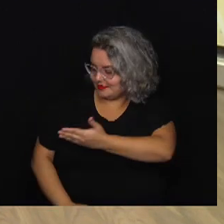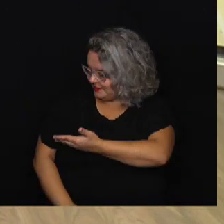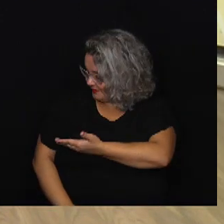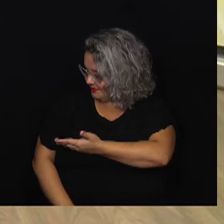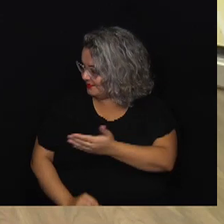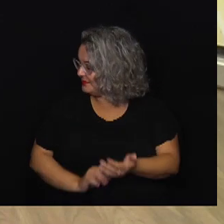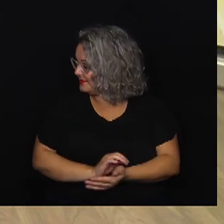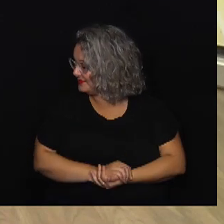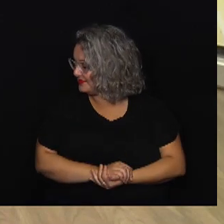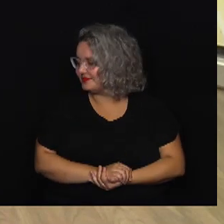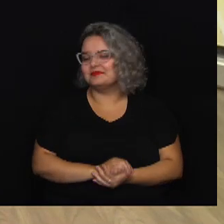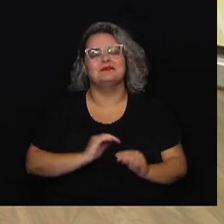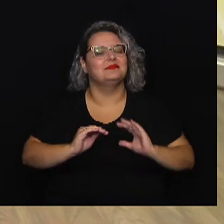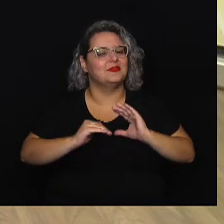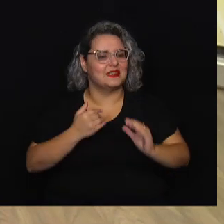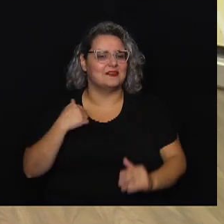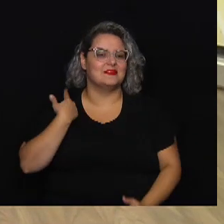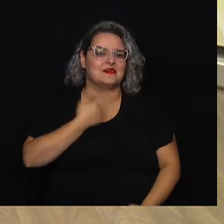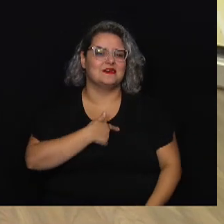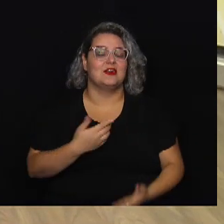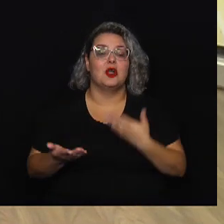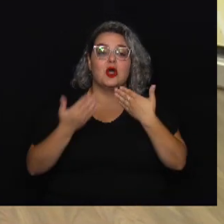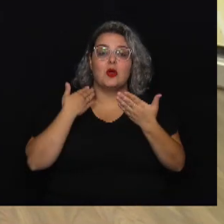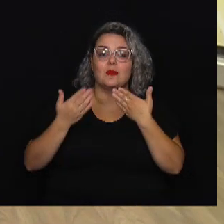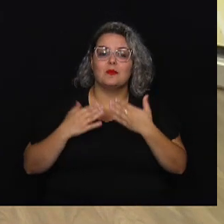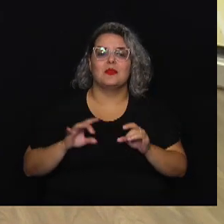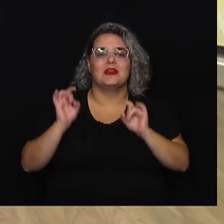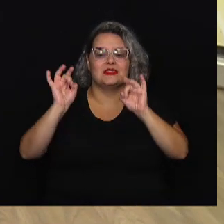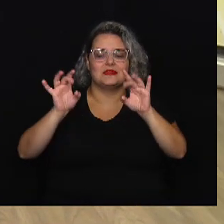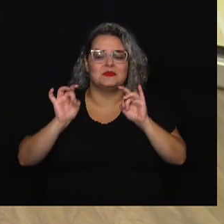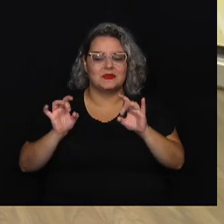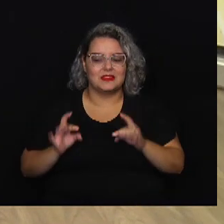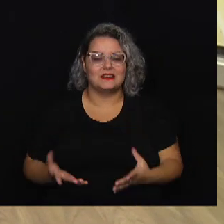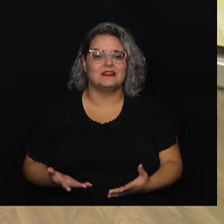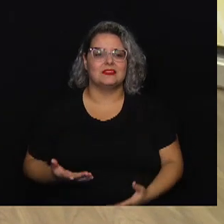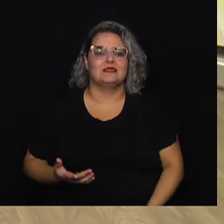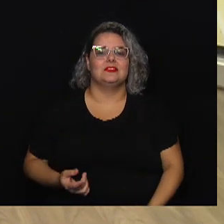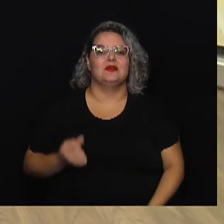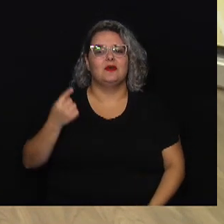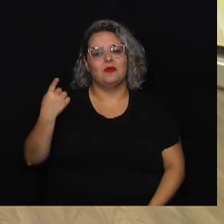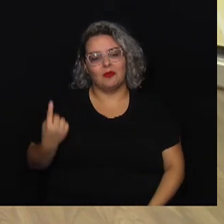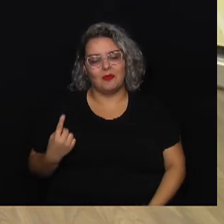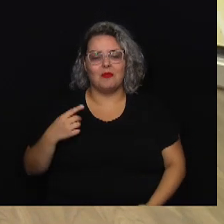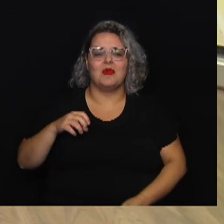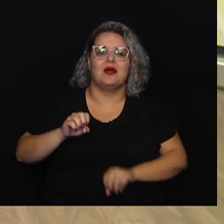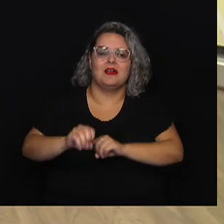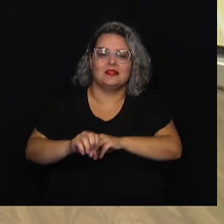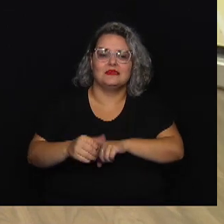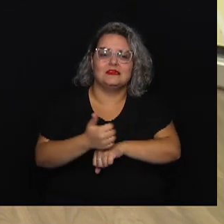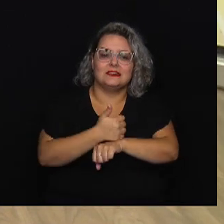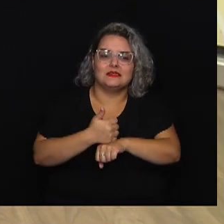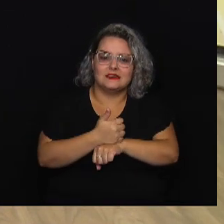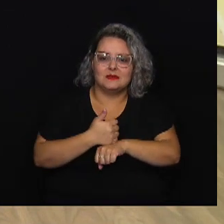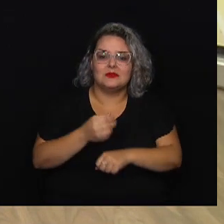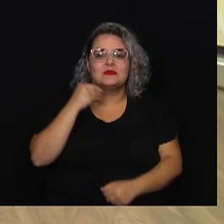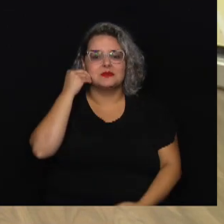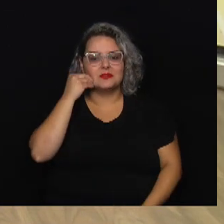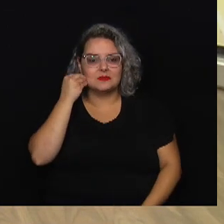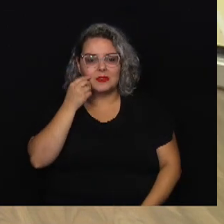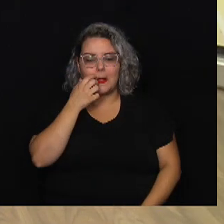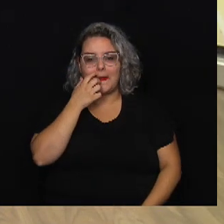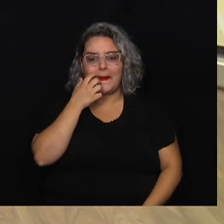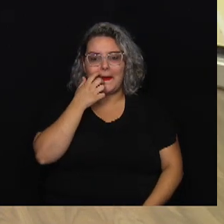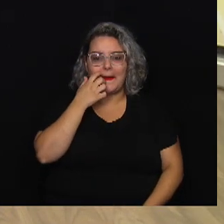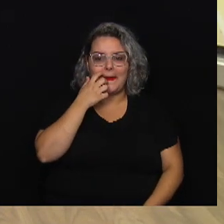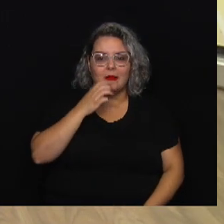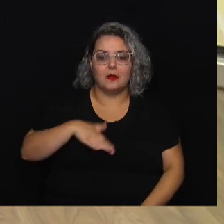978293776. Participa com a gente que nós estamos conversando com uma especialista, com uma educadora que tem experiência na área. Maria da Paz, quais são